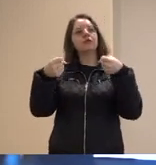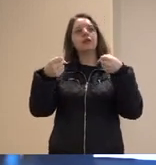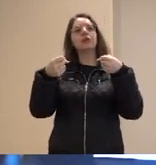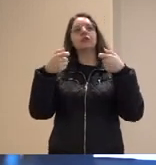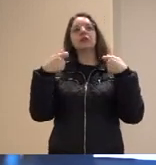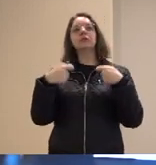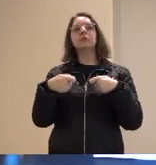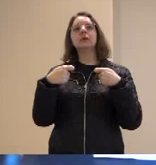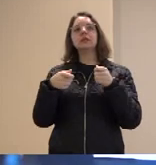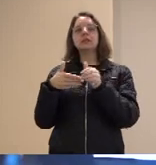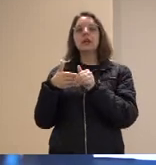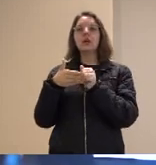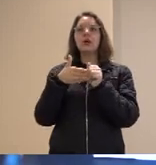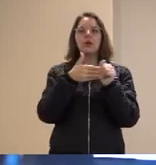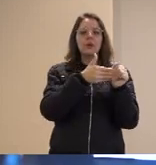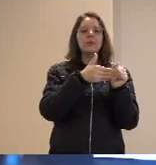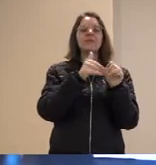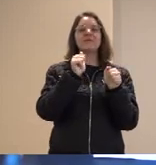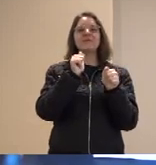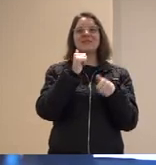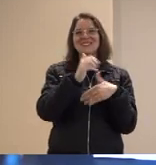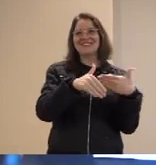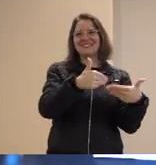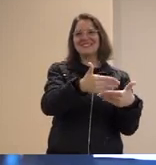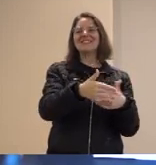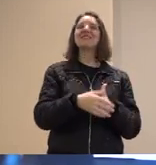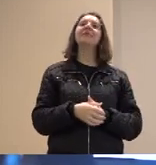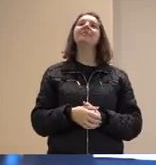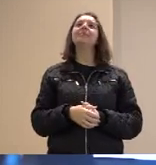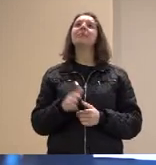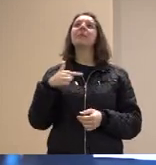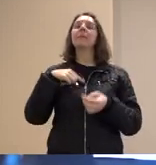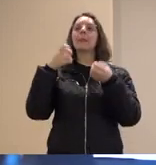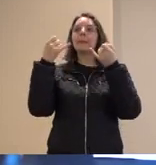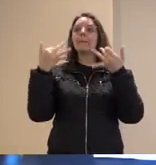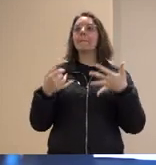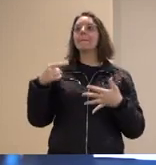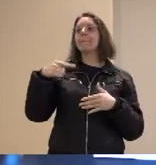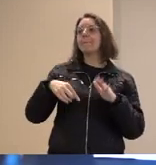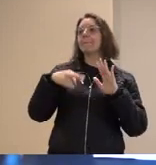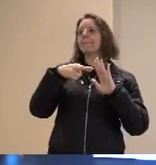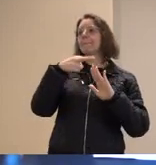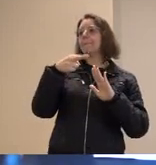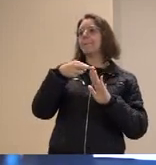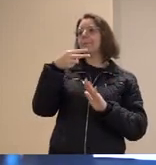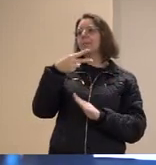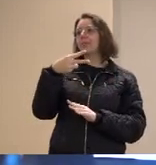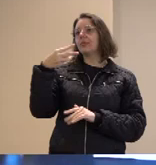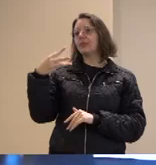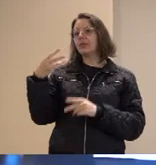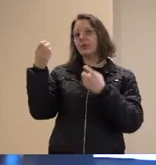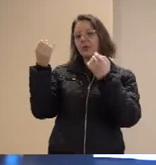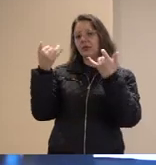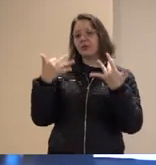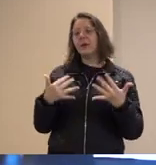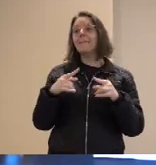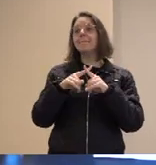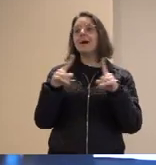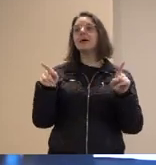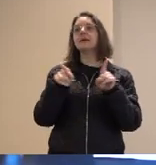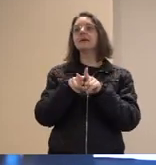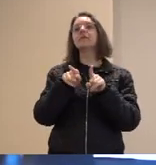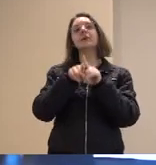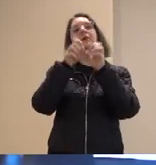do processo. Trazer aqui, que eu vou adentrar na Resolução 23, mas trazer também que